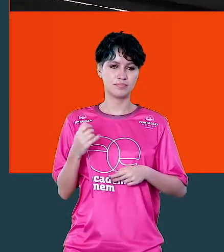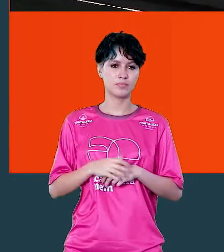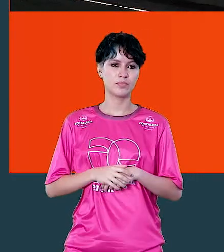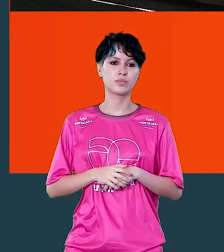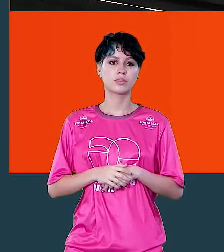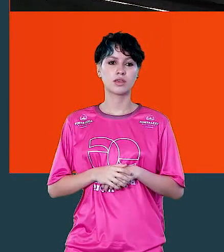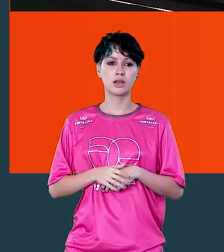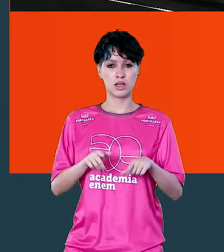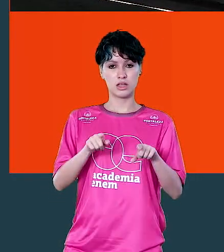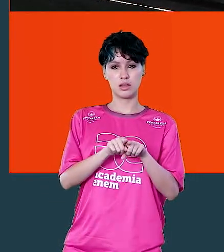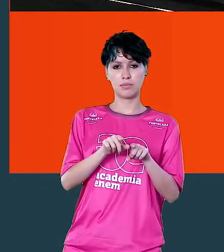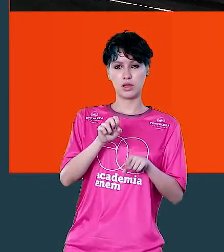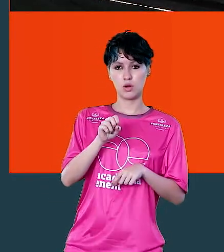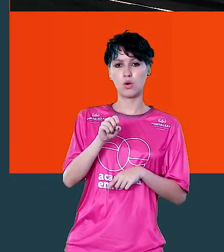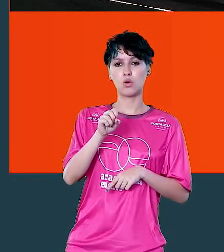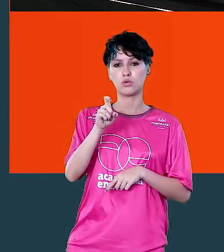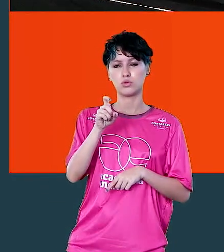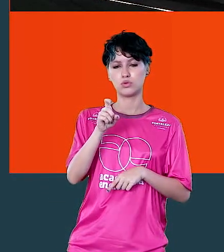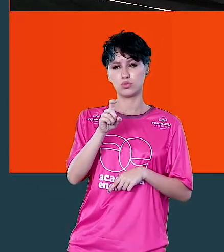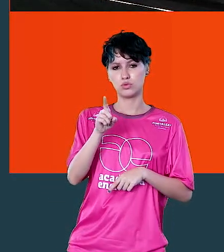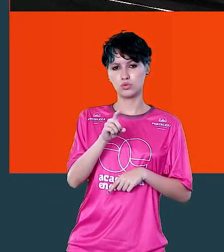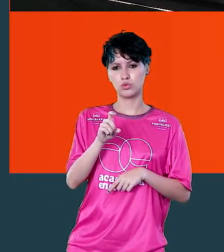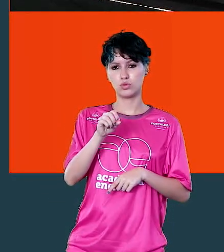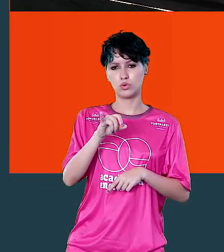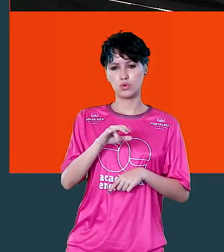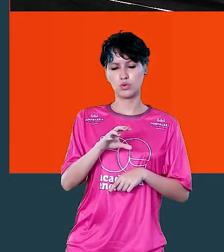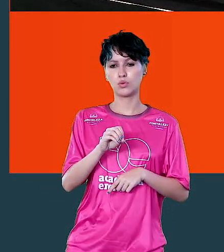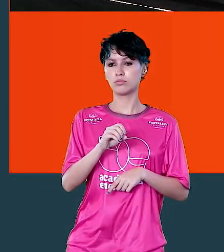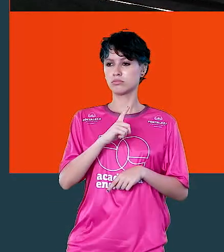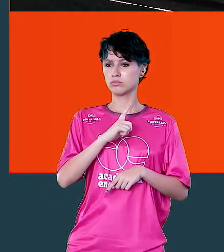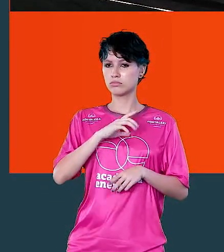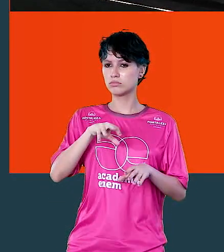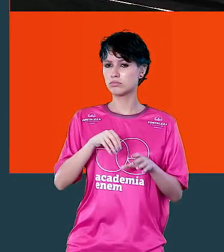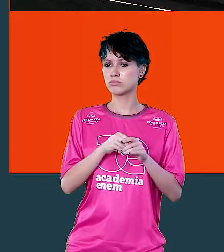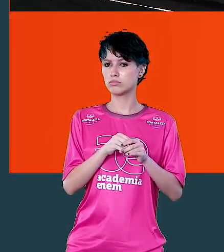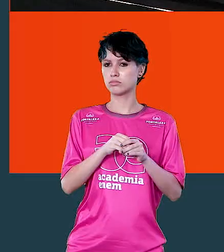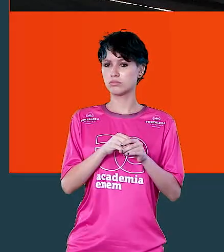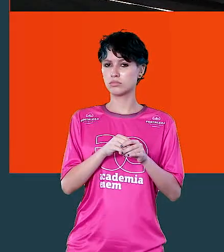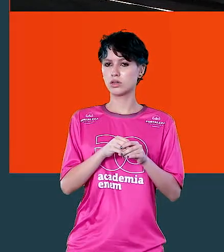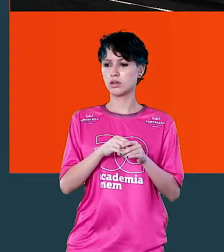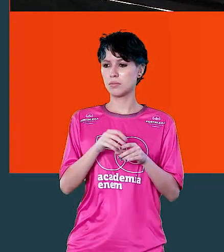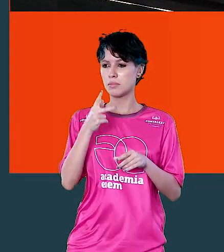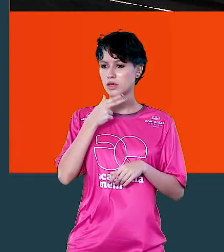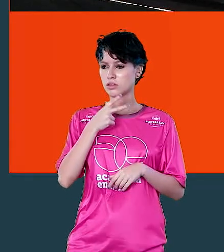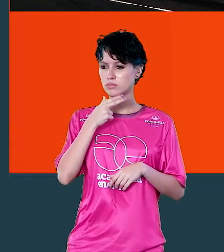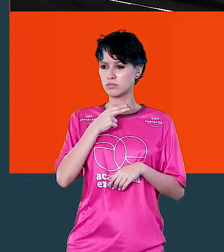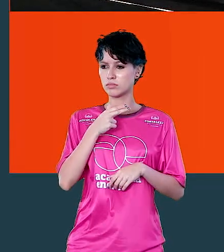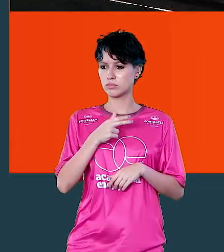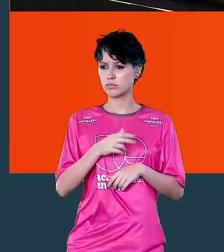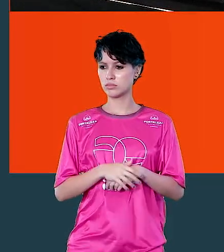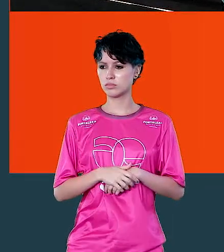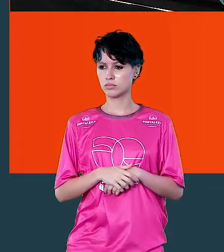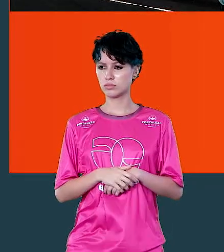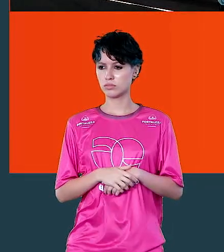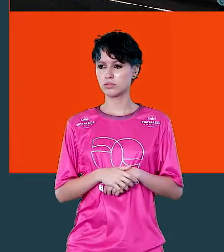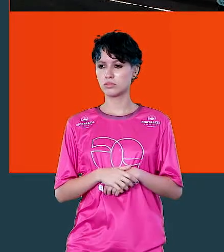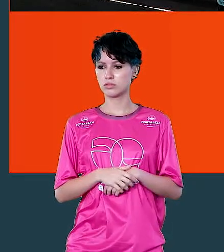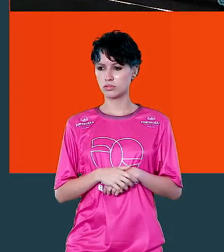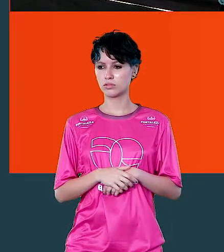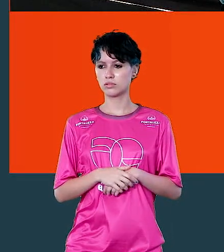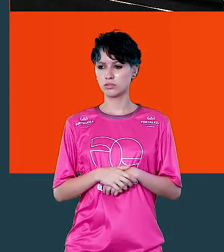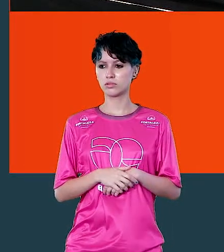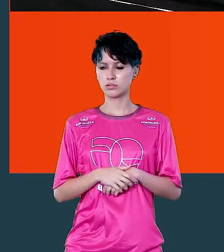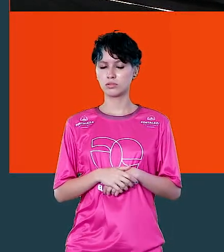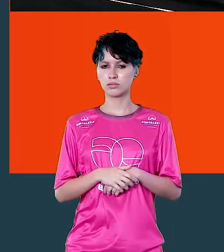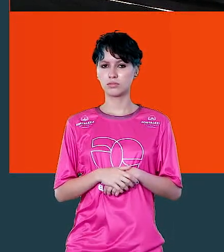quanto o ozônio, eles são formados pelo mesmo elemento químico, que é o oxigênio. Então, assim, quando a gente tem o